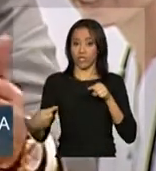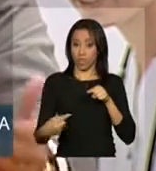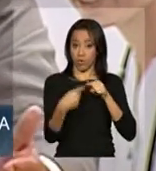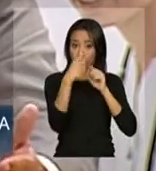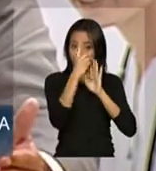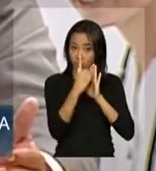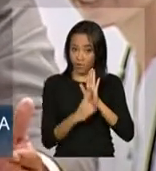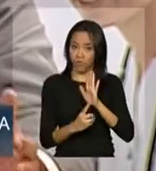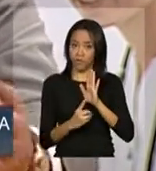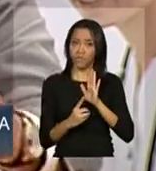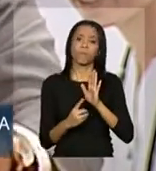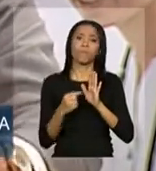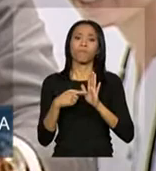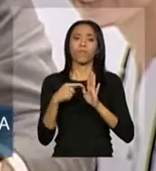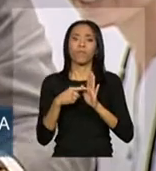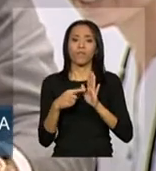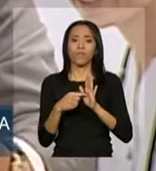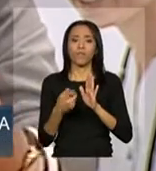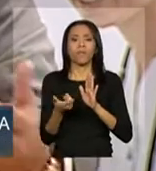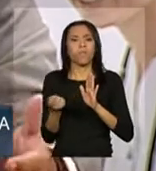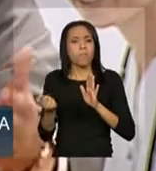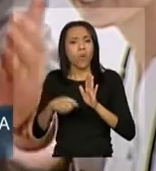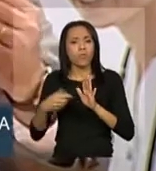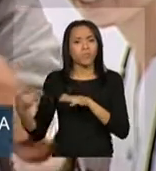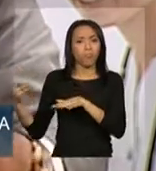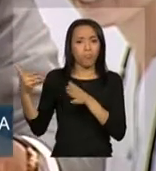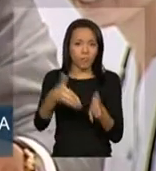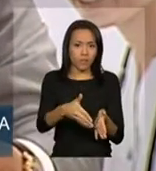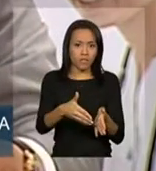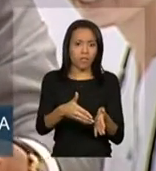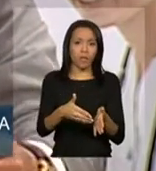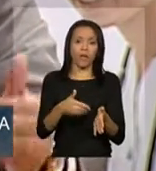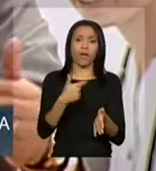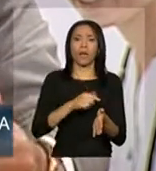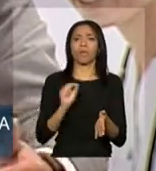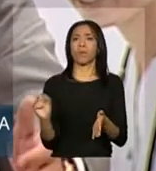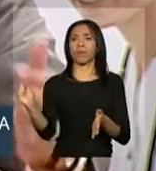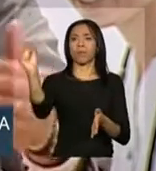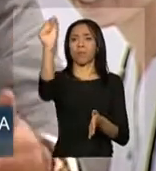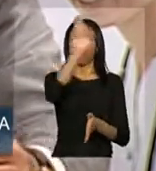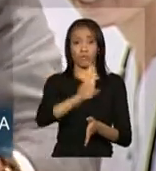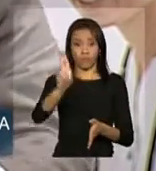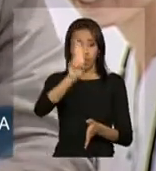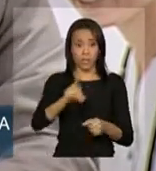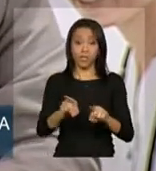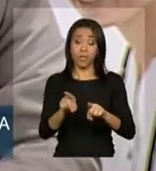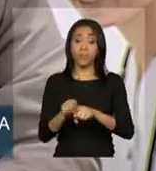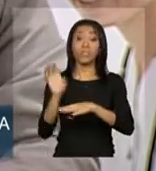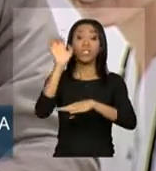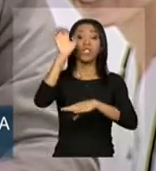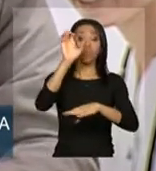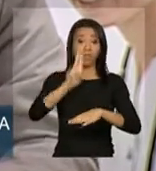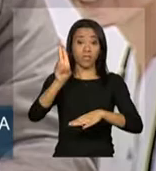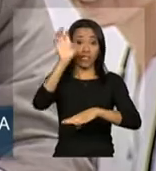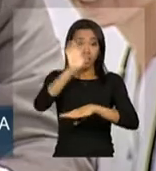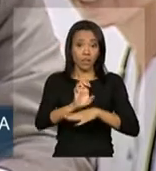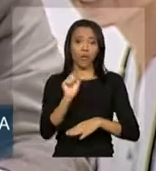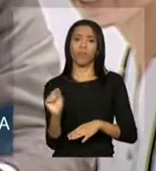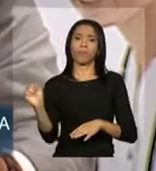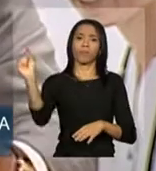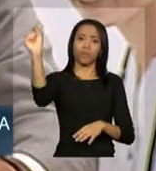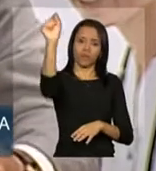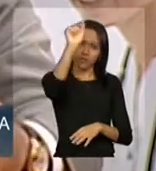Que estrutura unasus poderão também participar e Se somar as universidades federais e estaduais que hoje compõe O Rol de